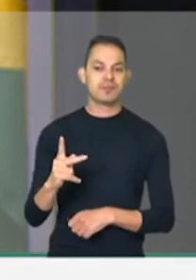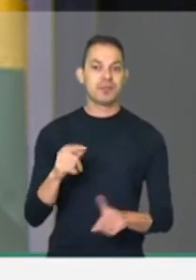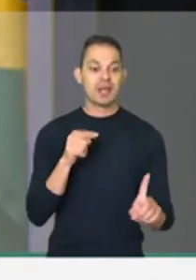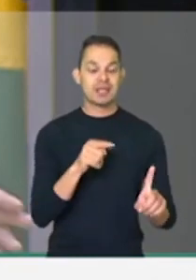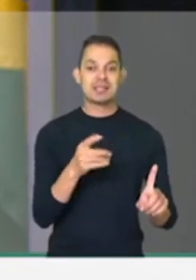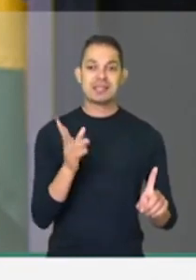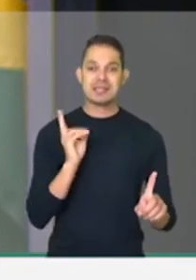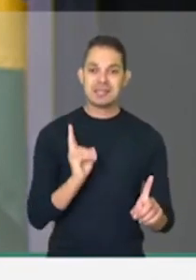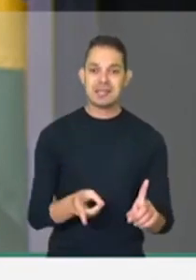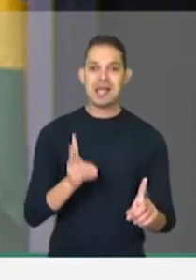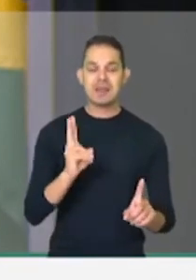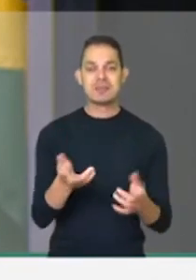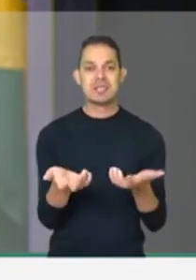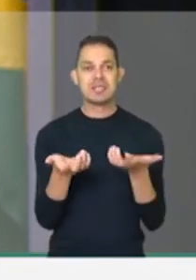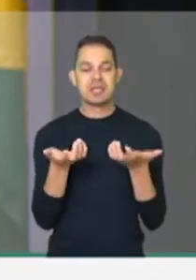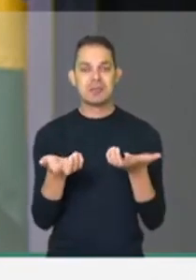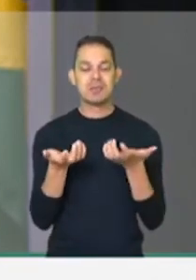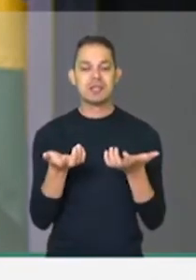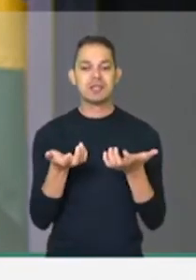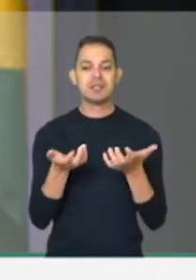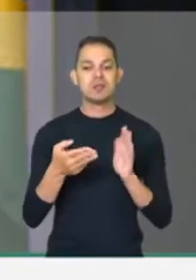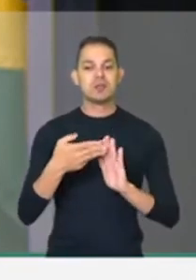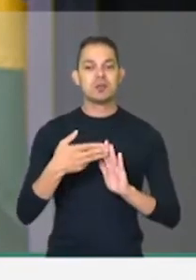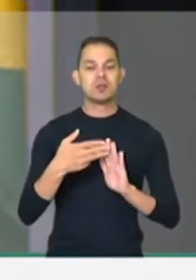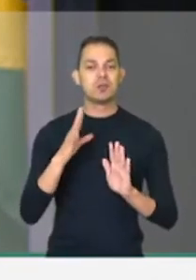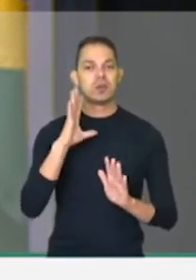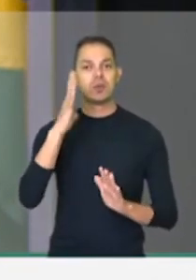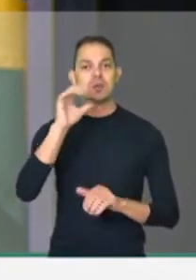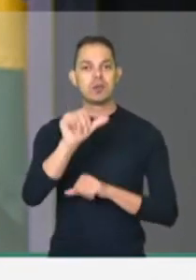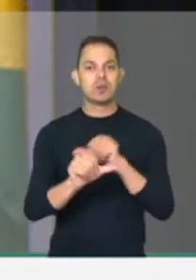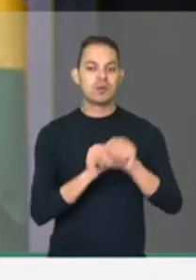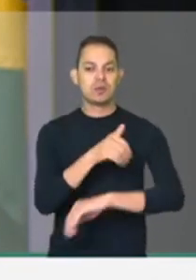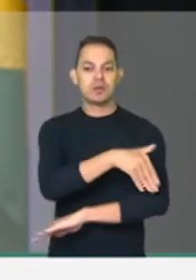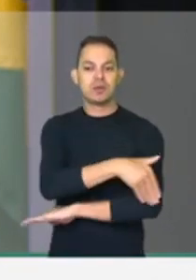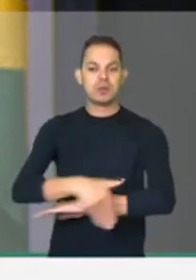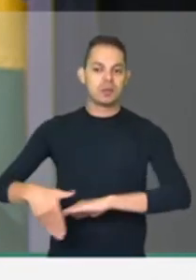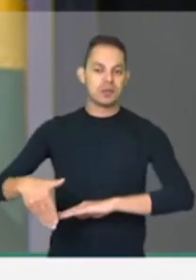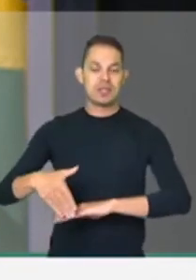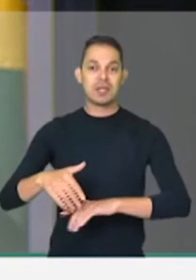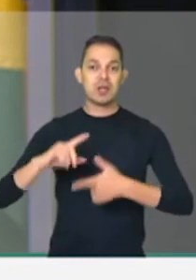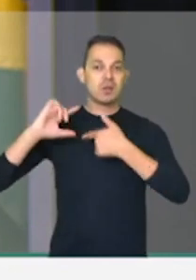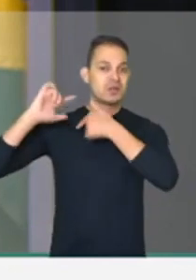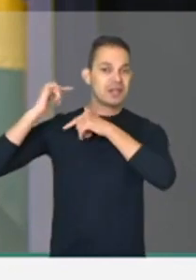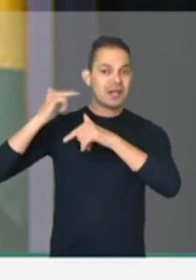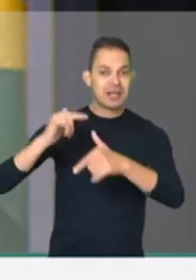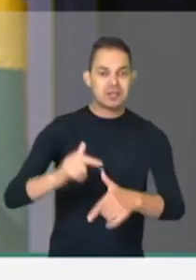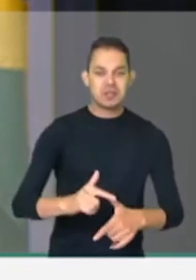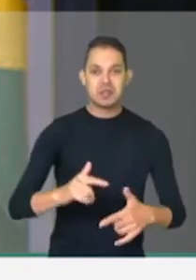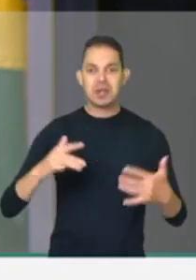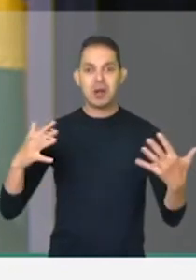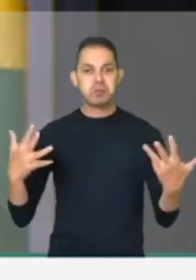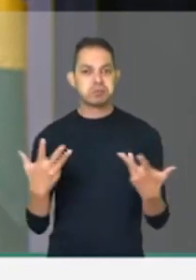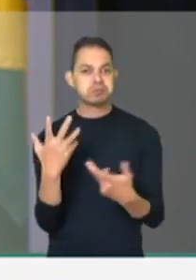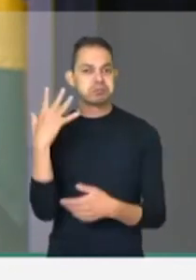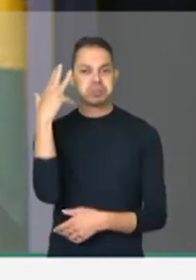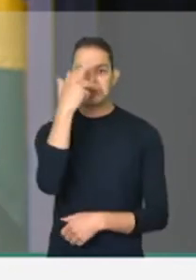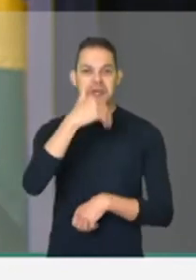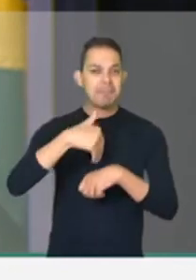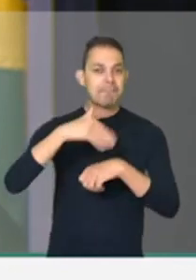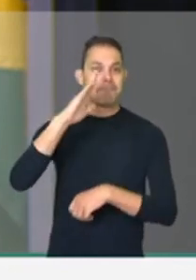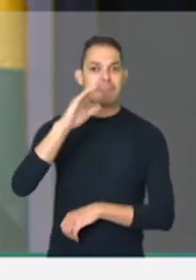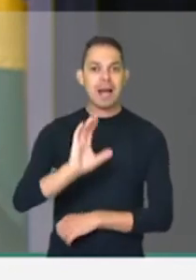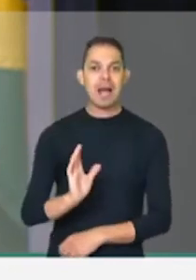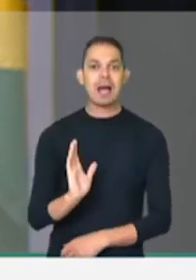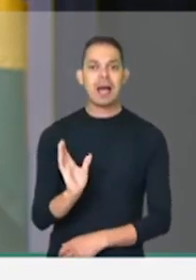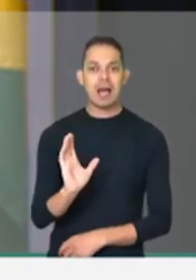quiseram fazer essa medida alterar o nome da rua mais tradicional e mais charmosa de Niterói uma